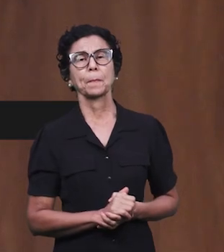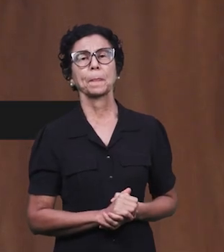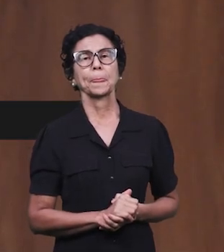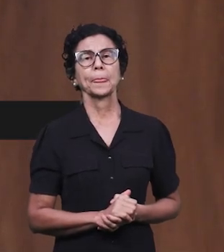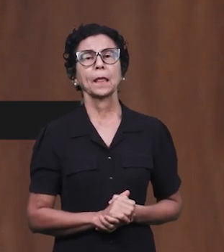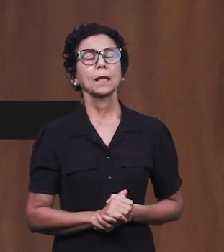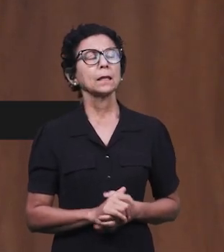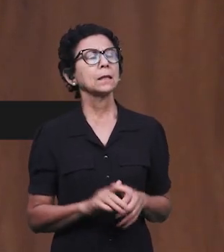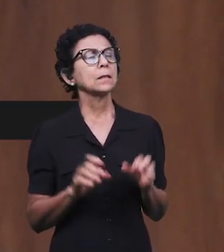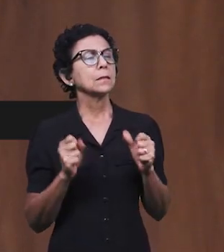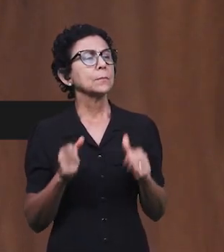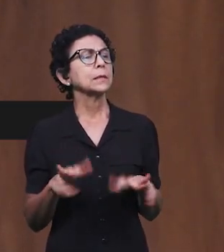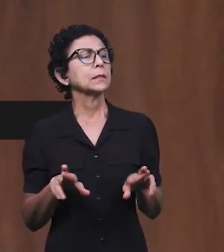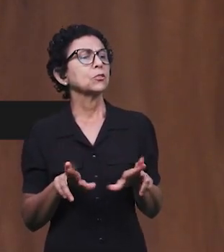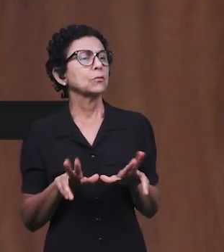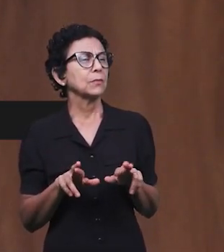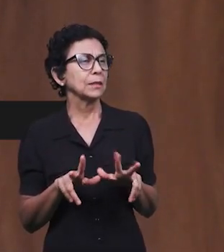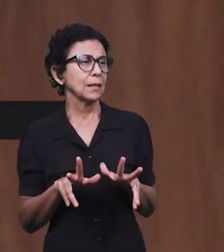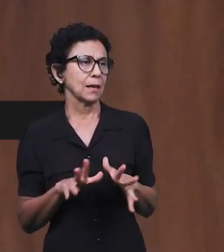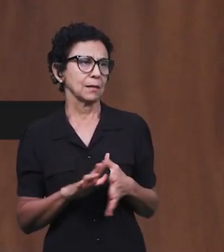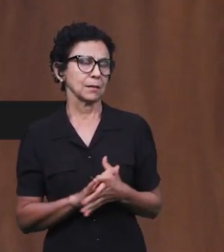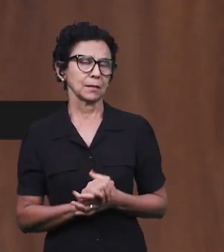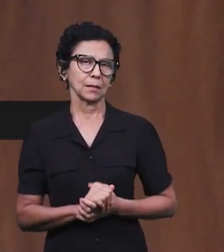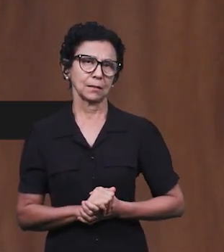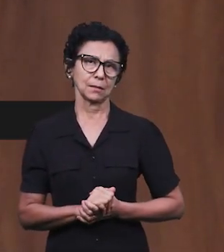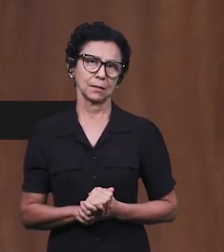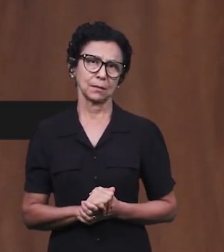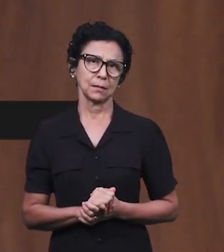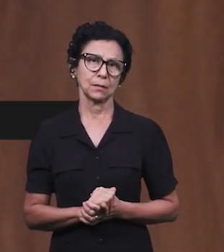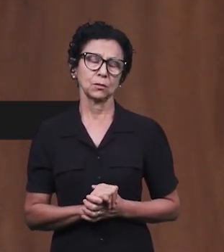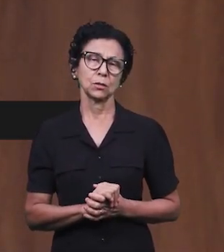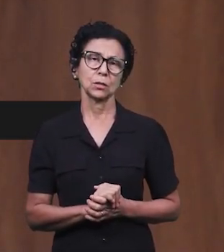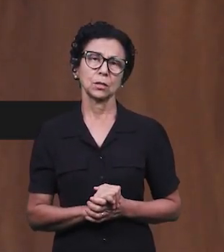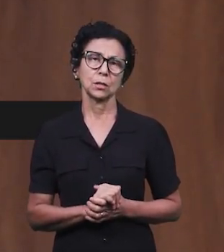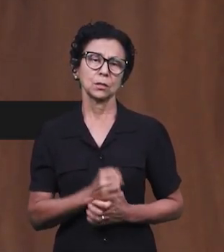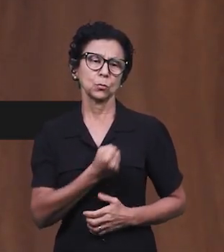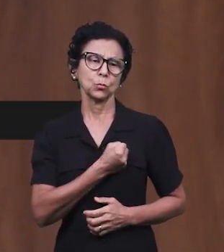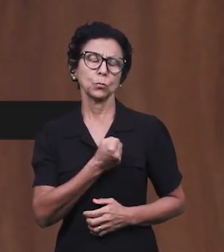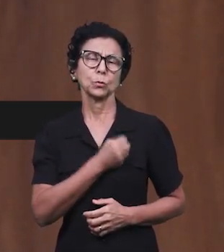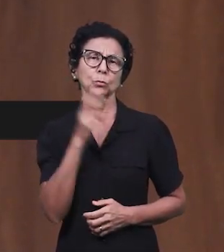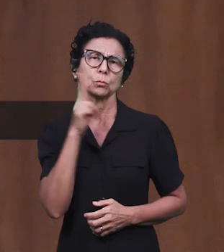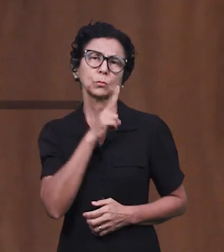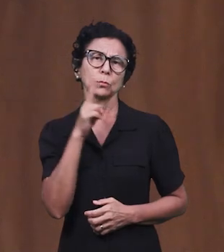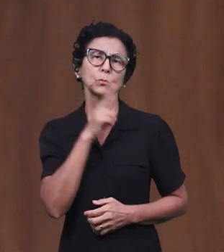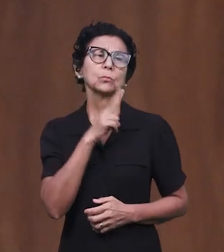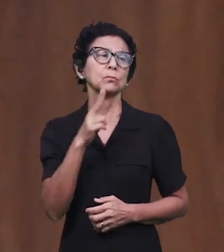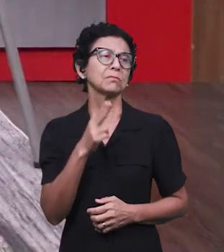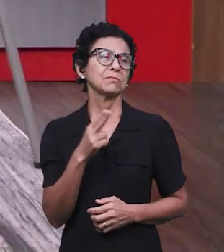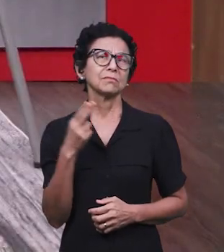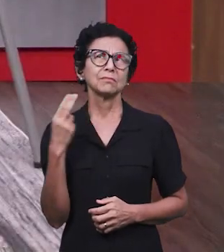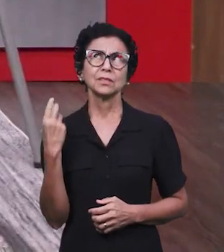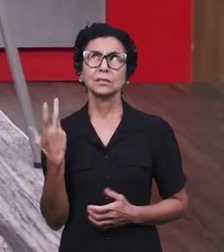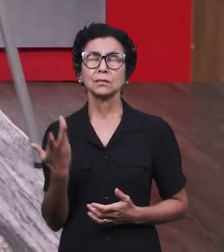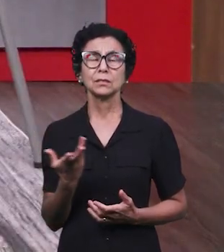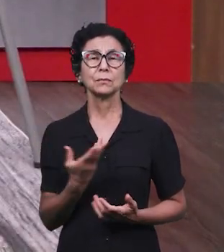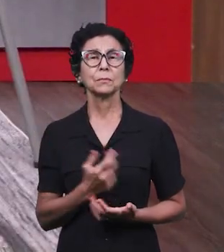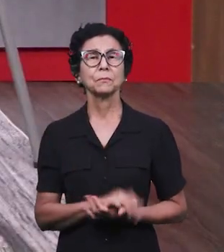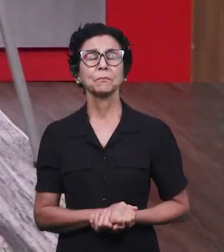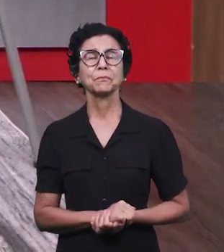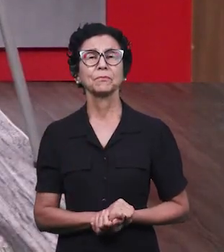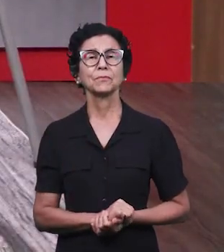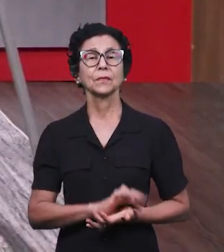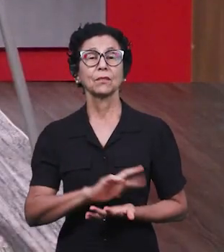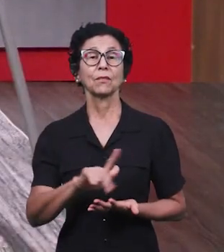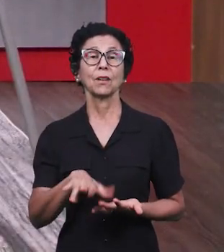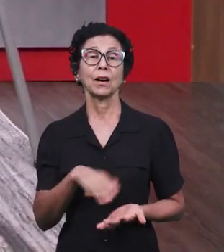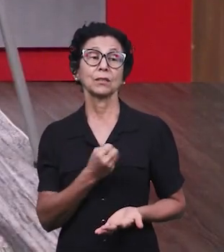algumas diferenças desses números de emergência. Né? Existem tantos números, né? Fala um pouquinho desses números.